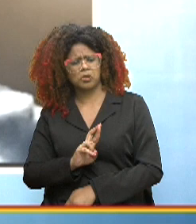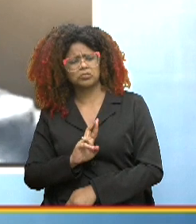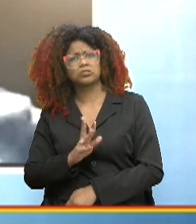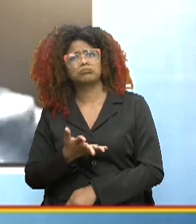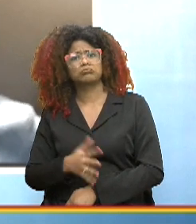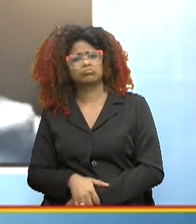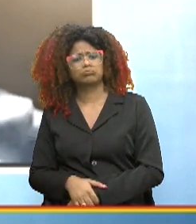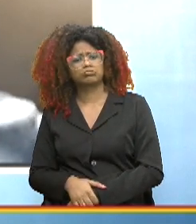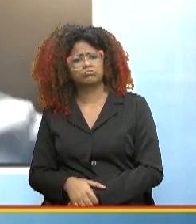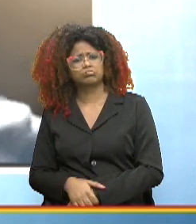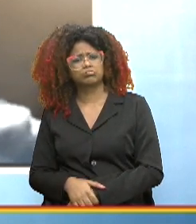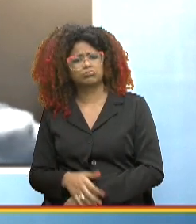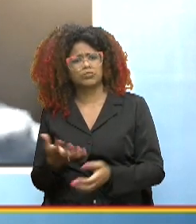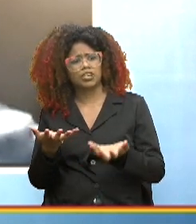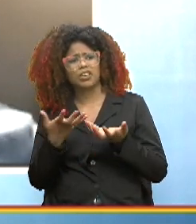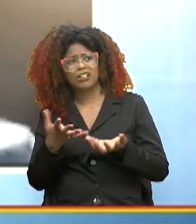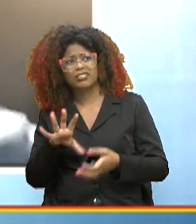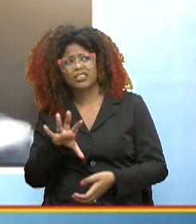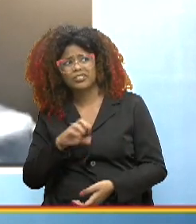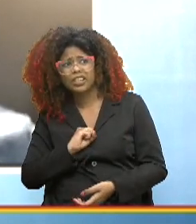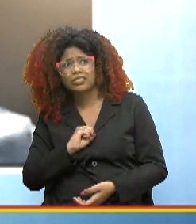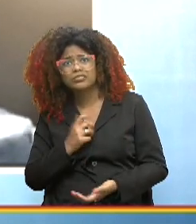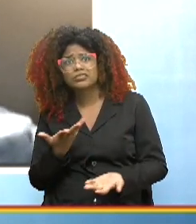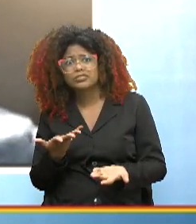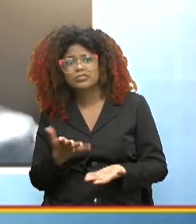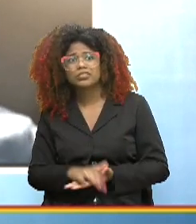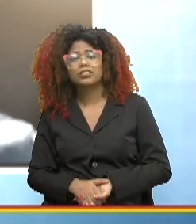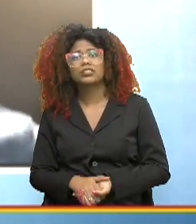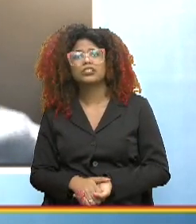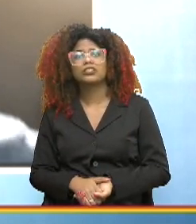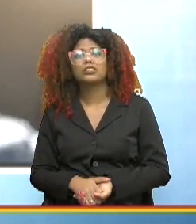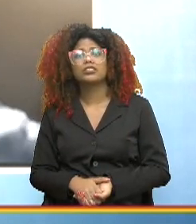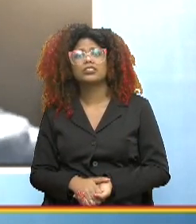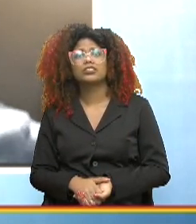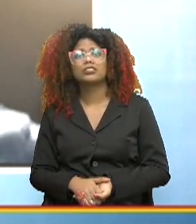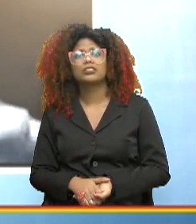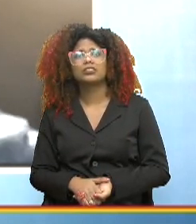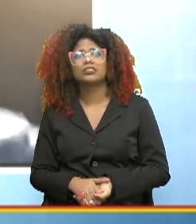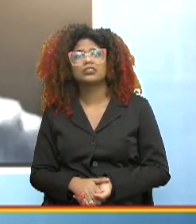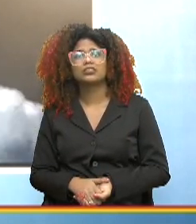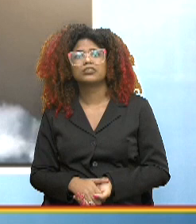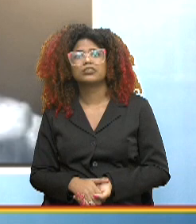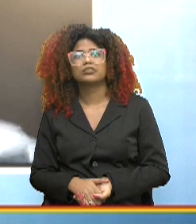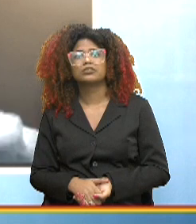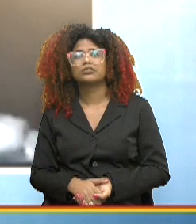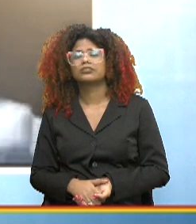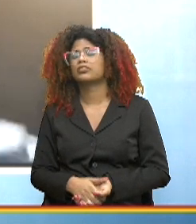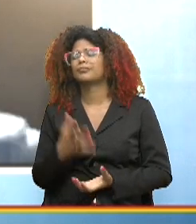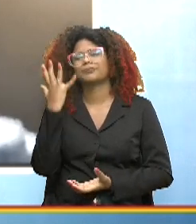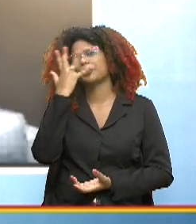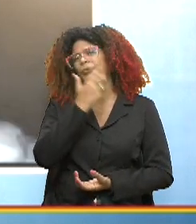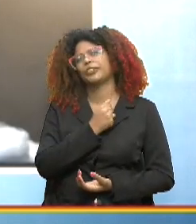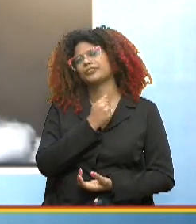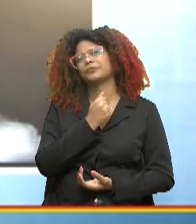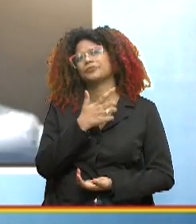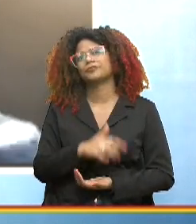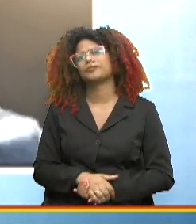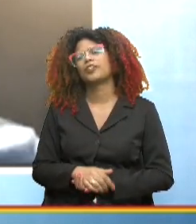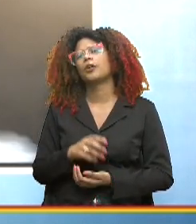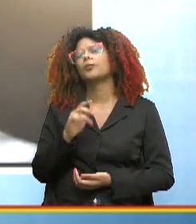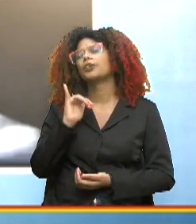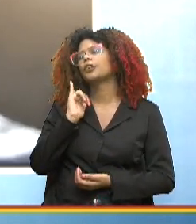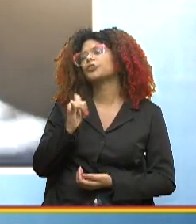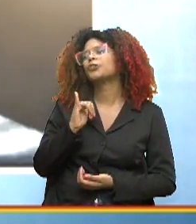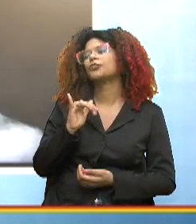simplesmente ele disse eu quero ser adotado e é muito bonito isso porque nos contou foi